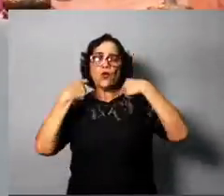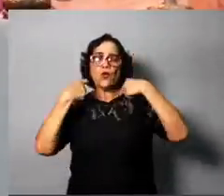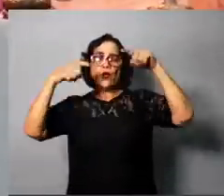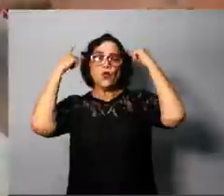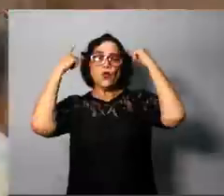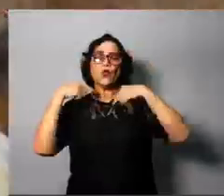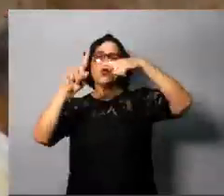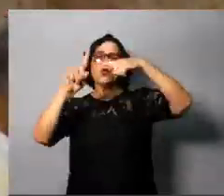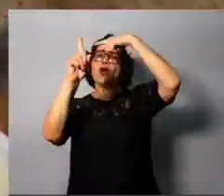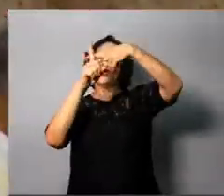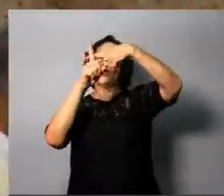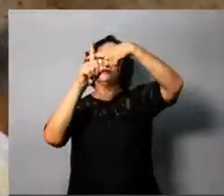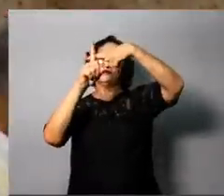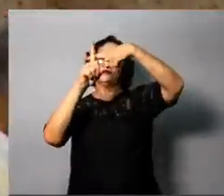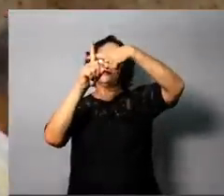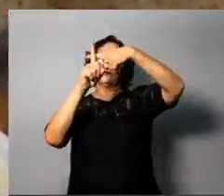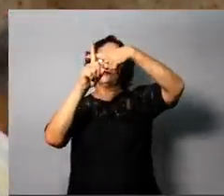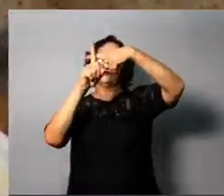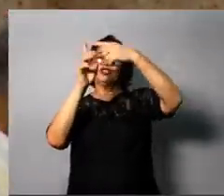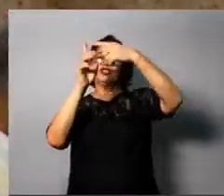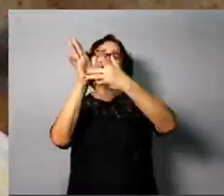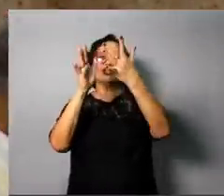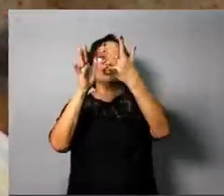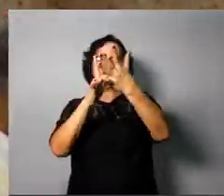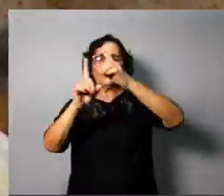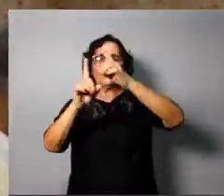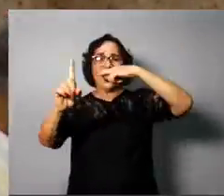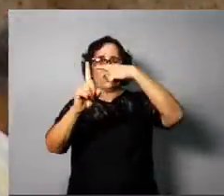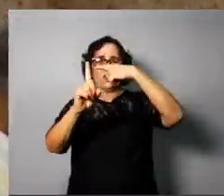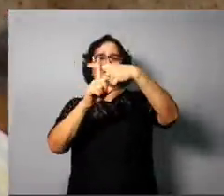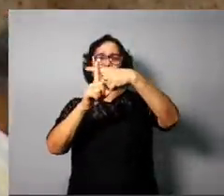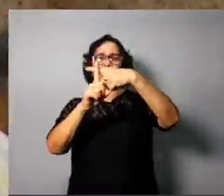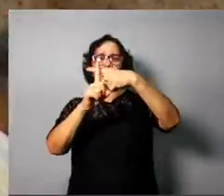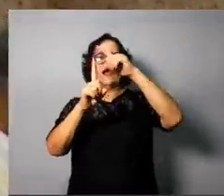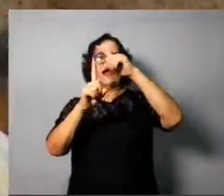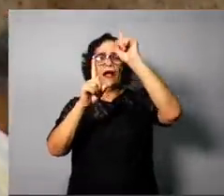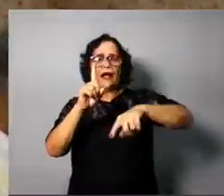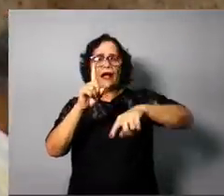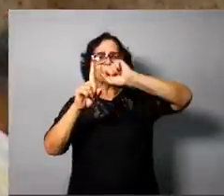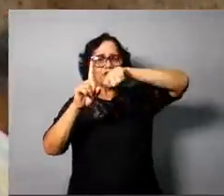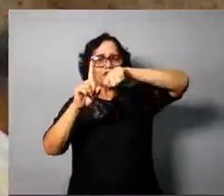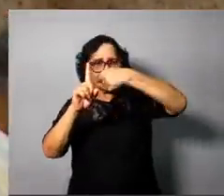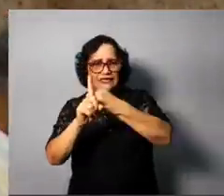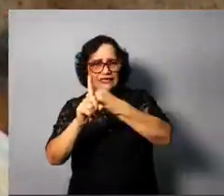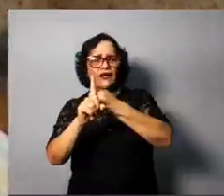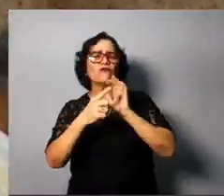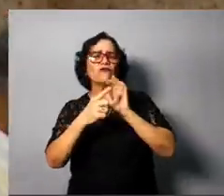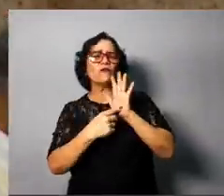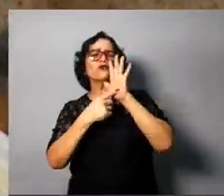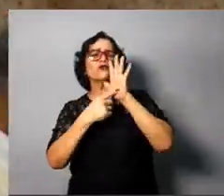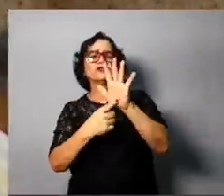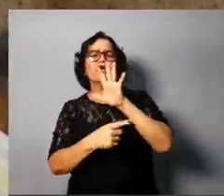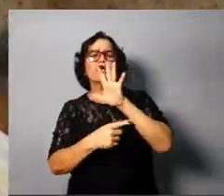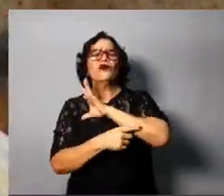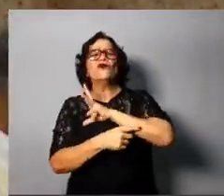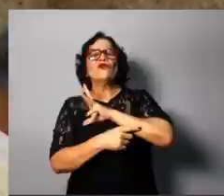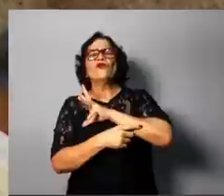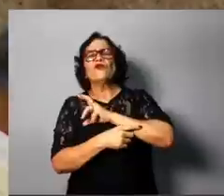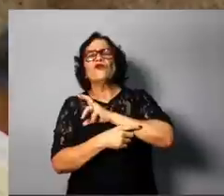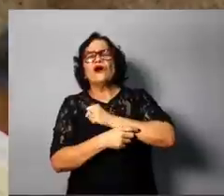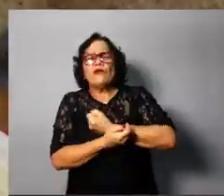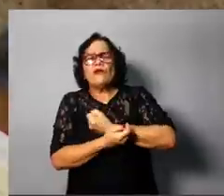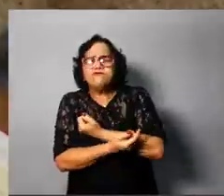é o grande sinal que ele vai realizar, a manifestação do seu amor para toda a